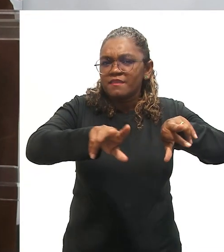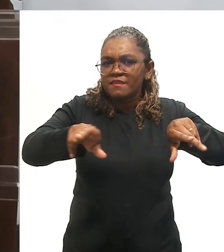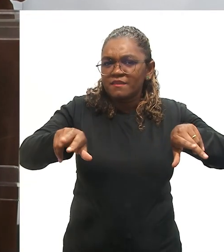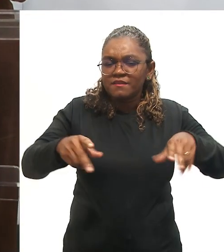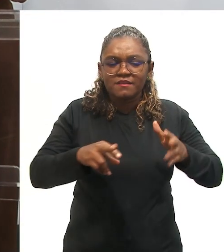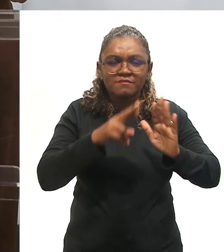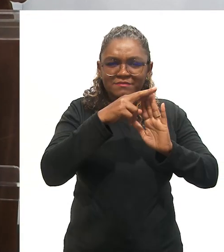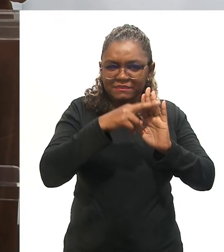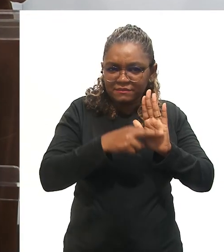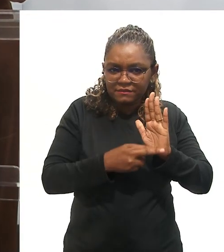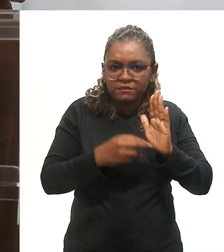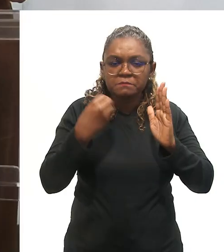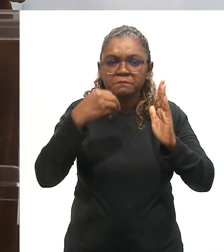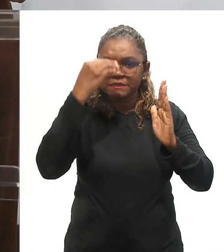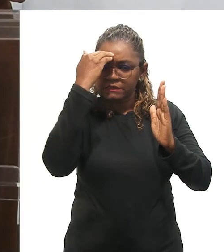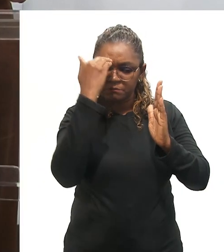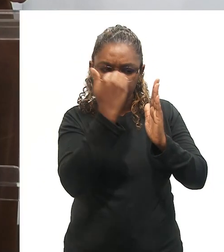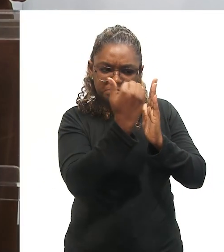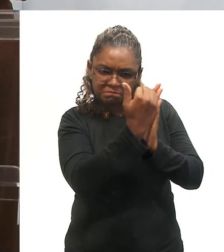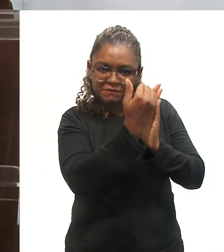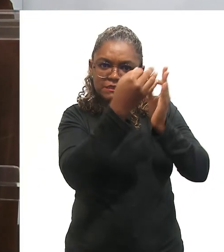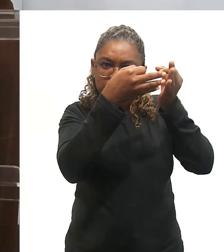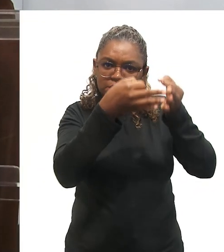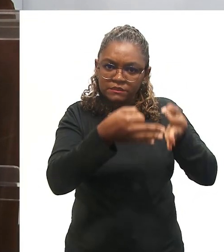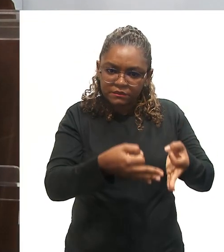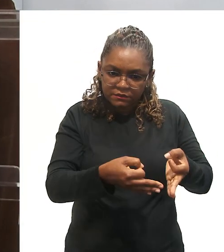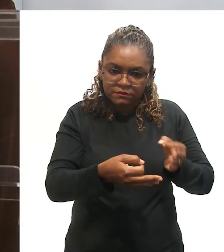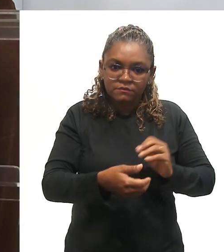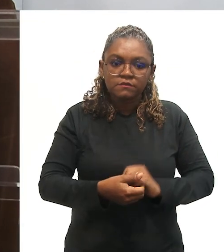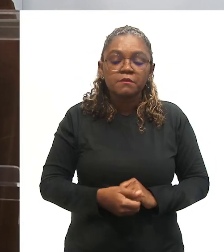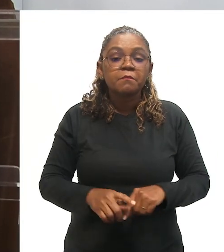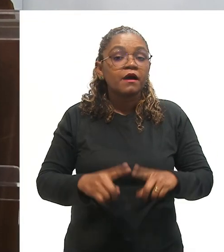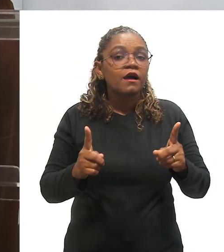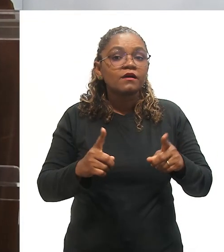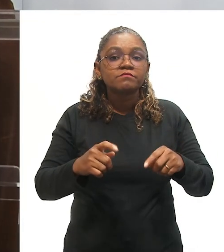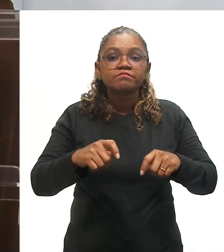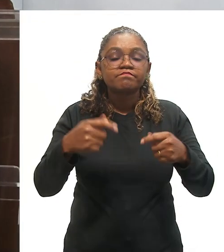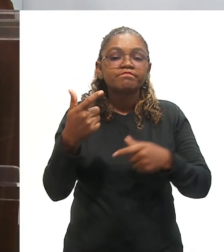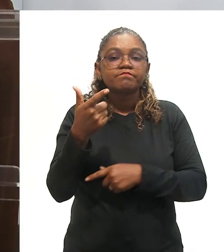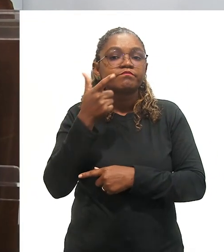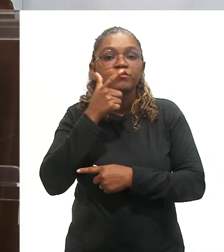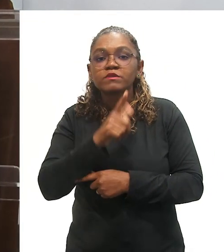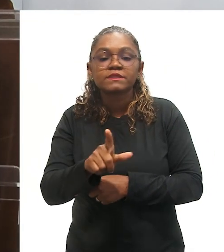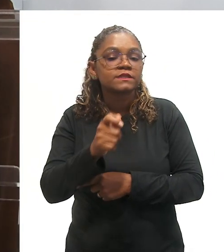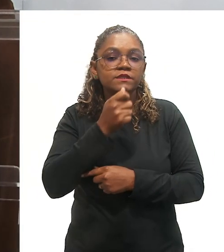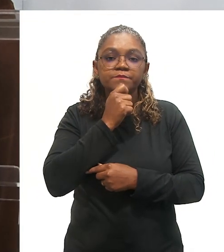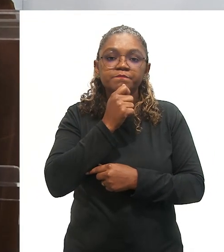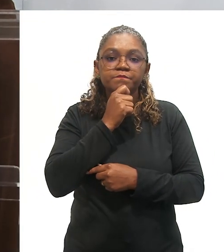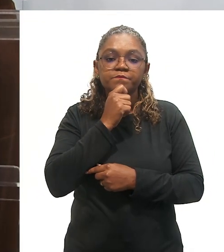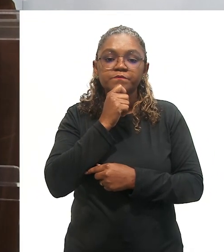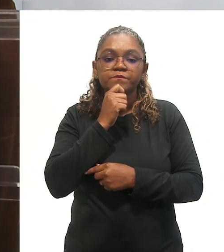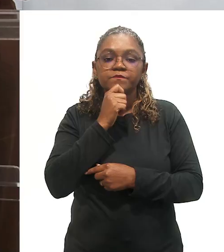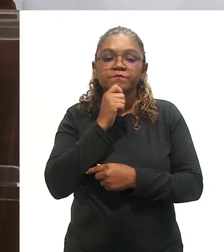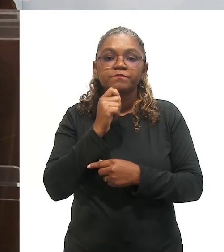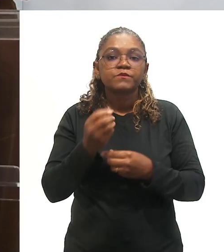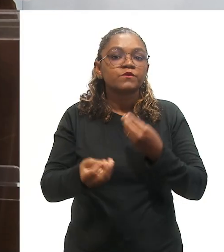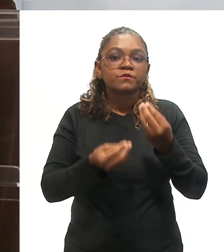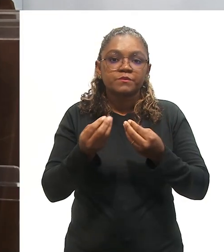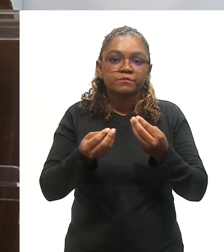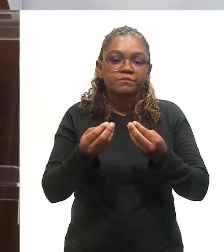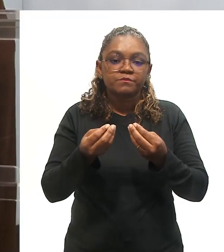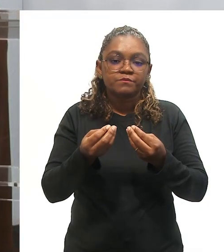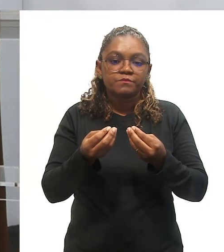se for um bem permanente, e eu não consegui fazer o recebimento